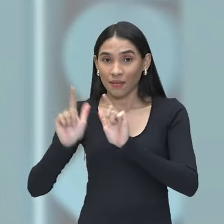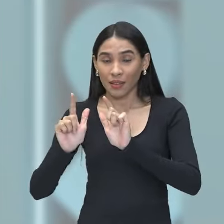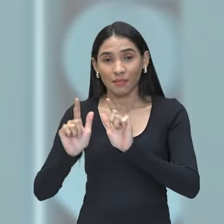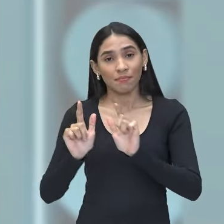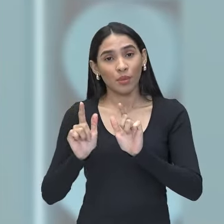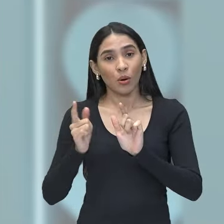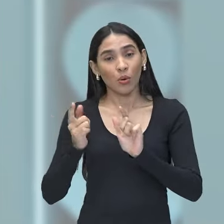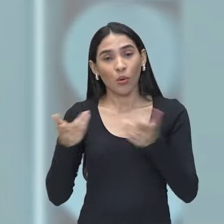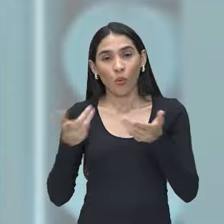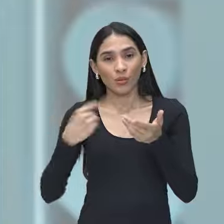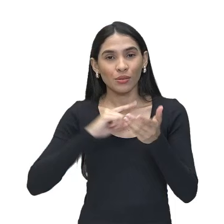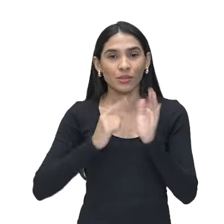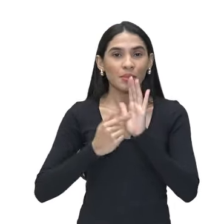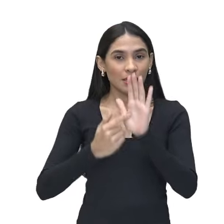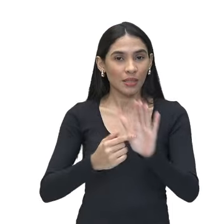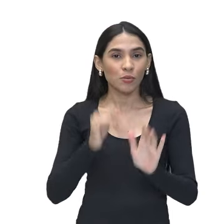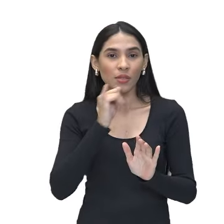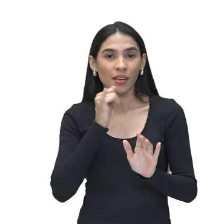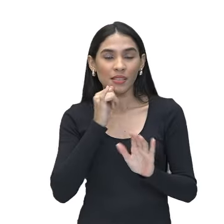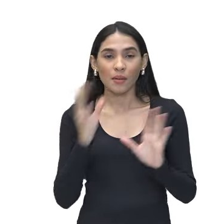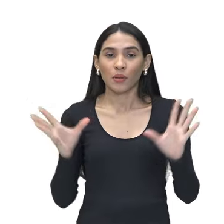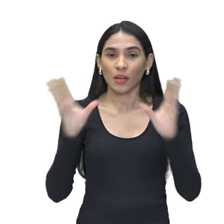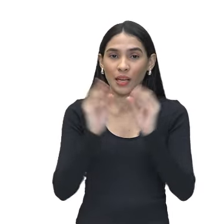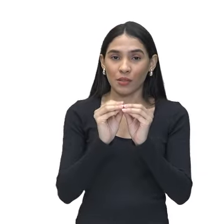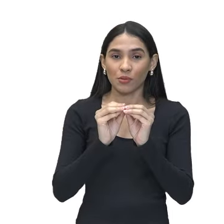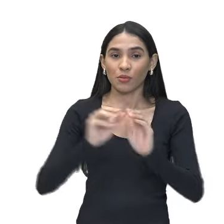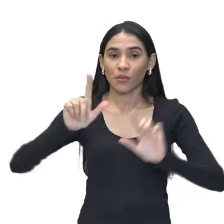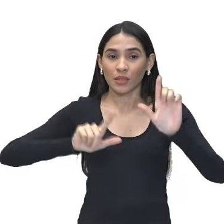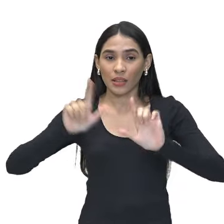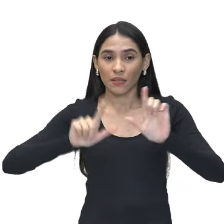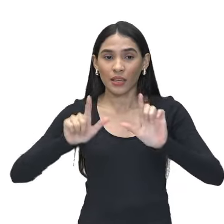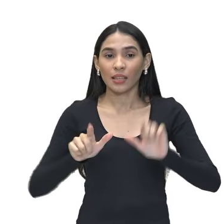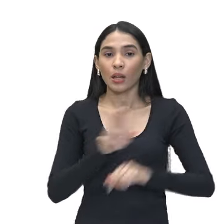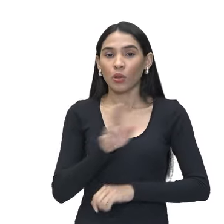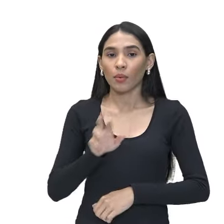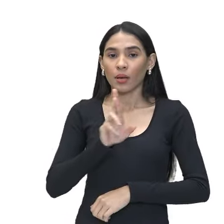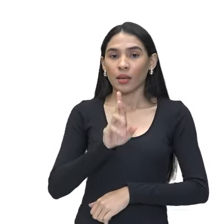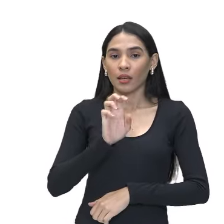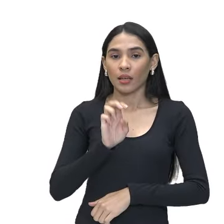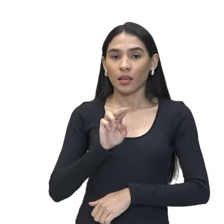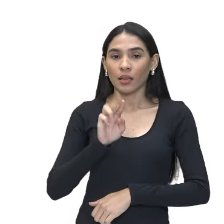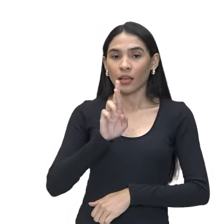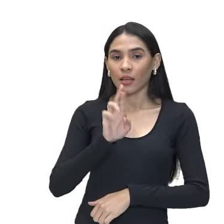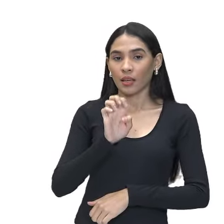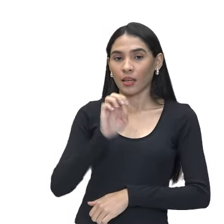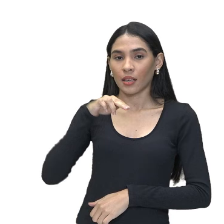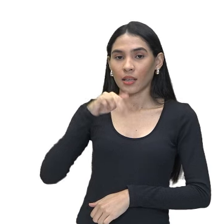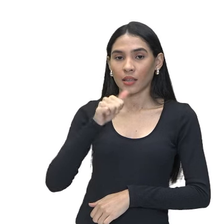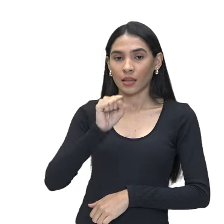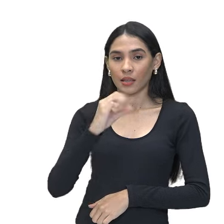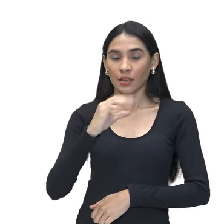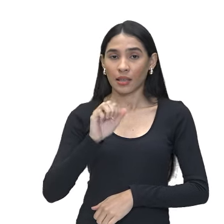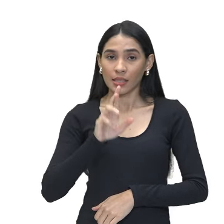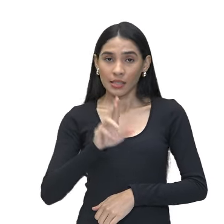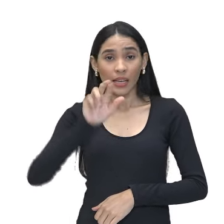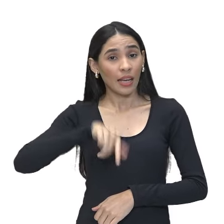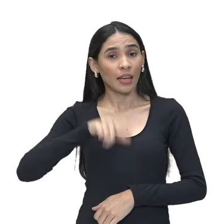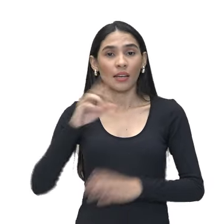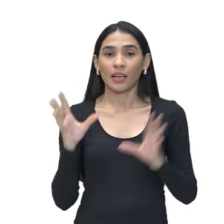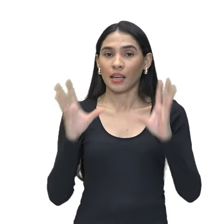um exemplo, né? Sobre o resumo da novela Renascer, né? E aí seria aquele